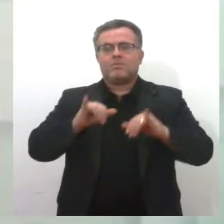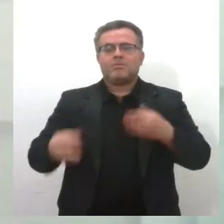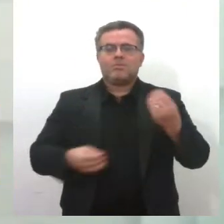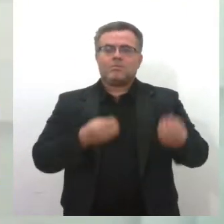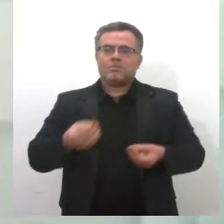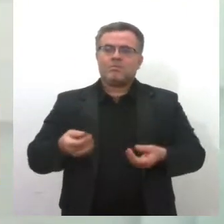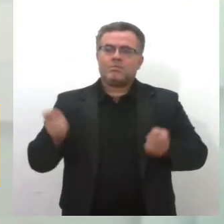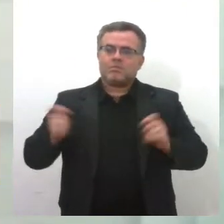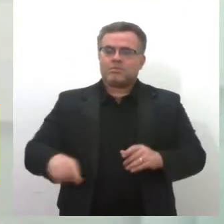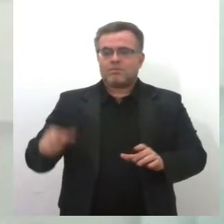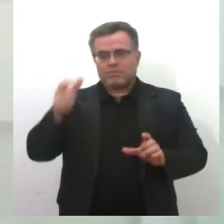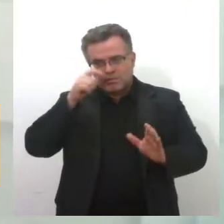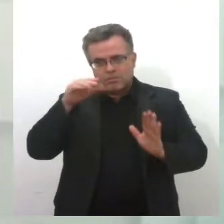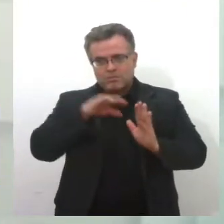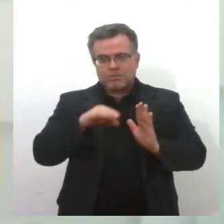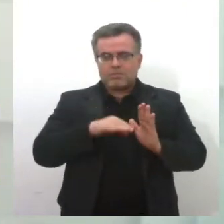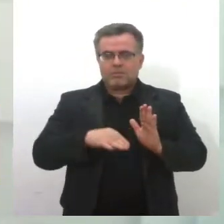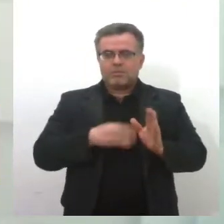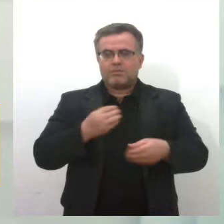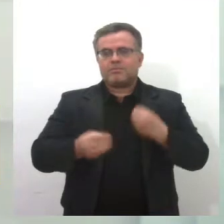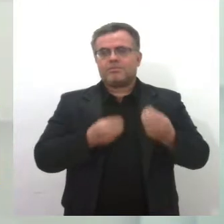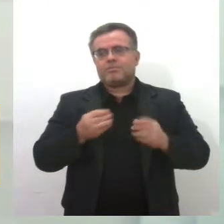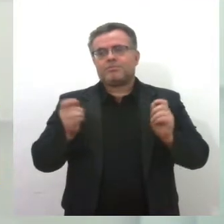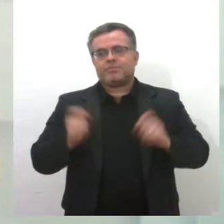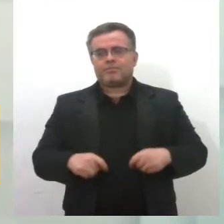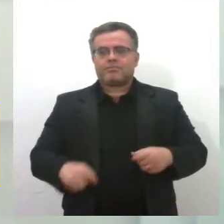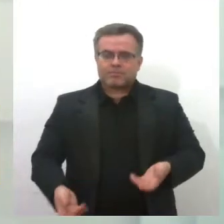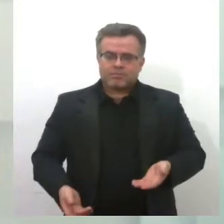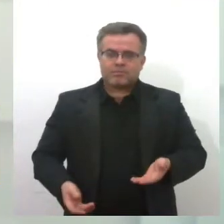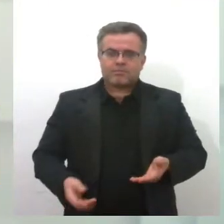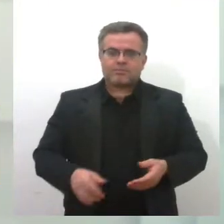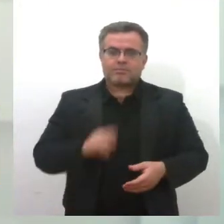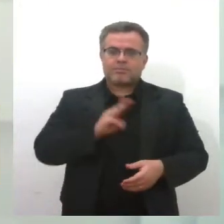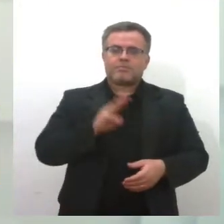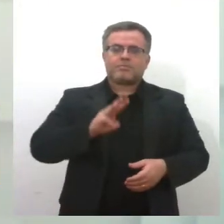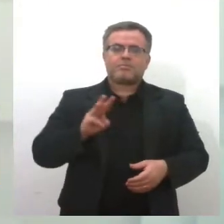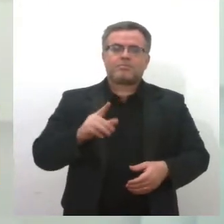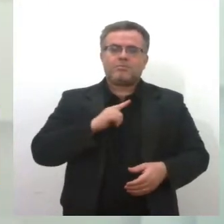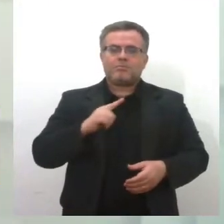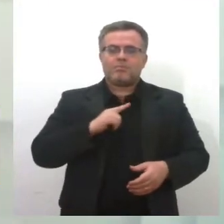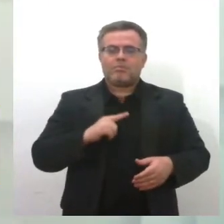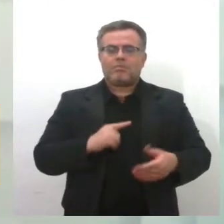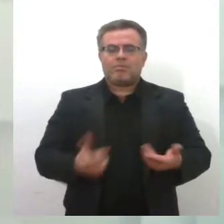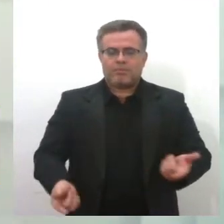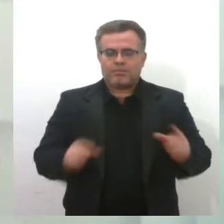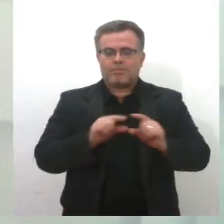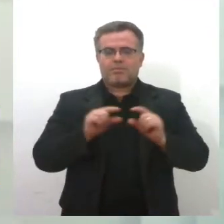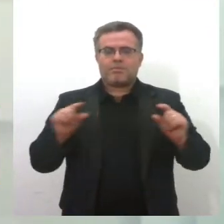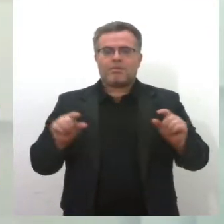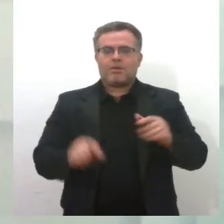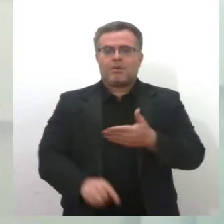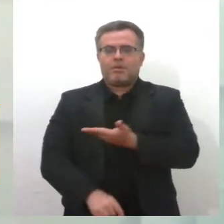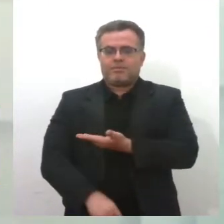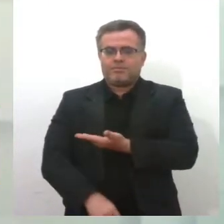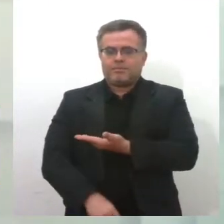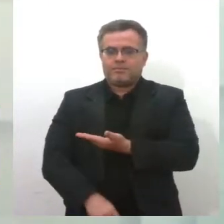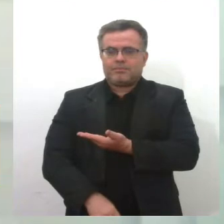conferir o site da Agência de Notícias Alese, no endereço al.se.sergipe.gov.br. www.leg.br. Lembrando